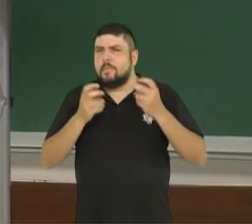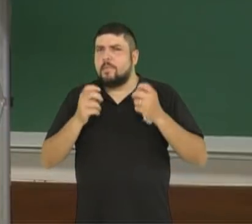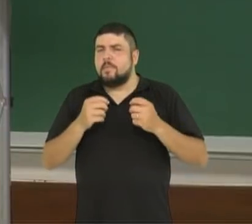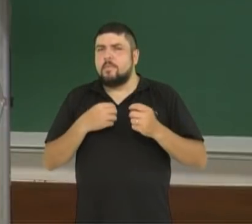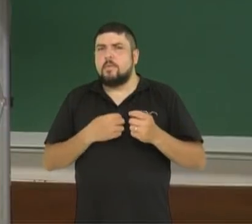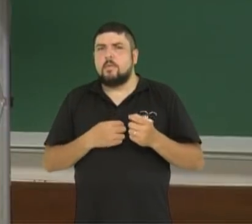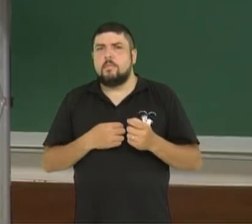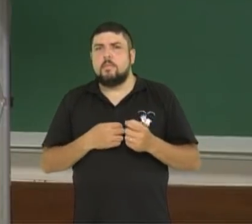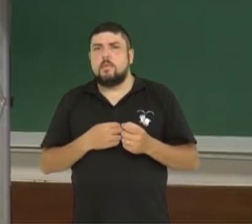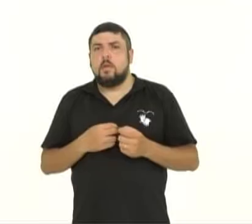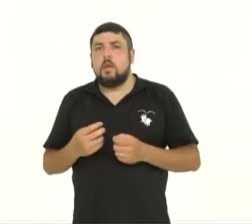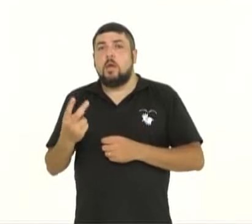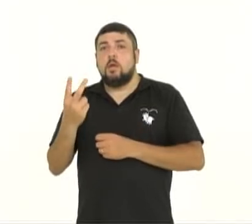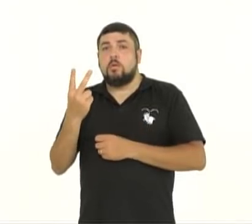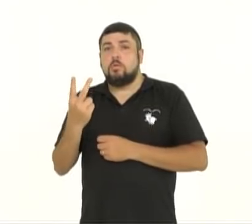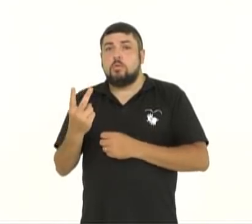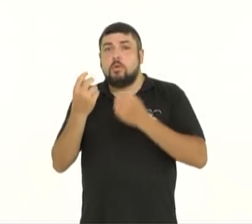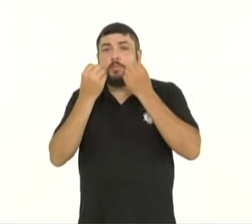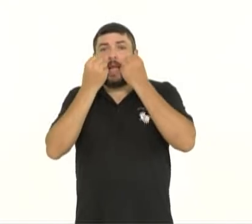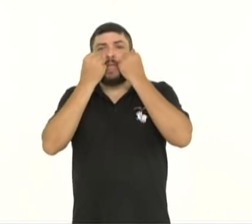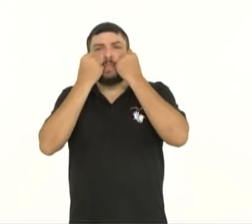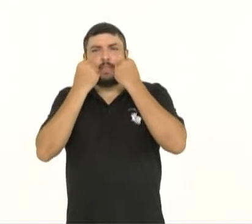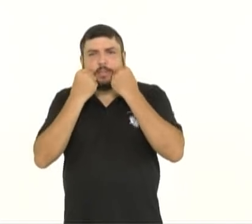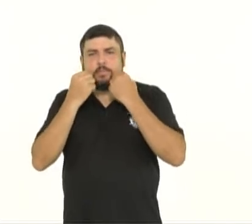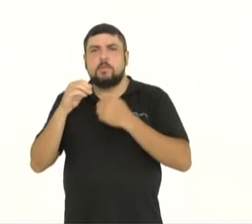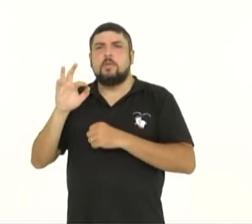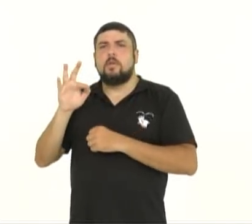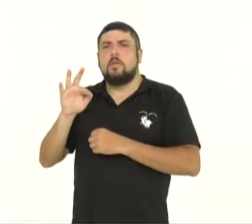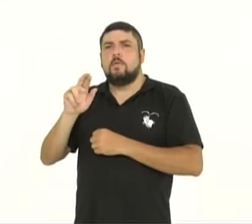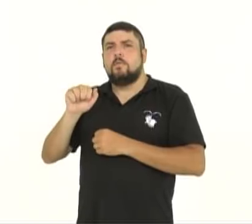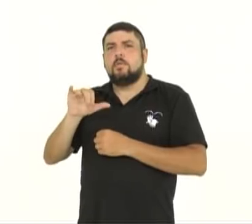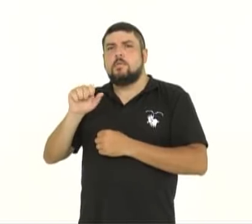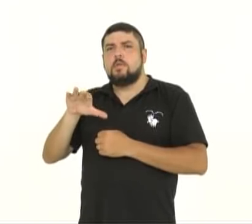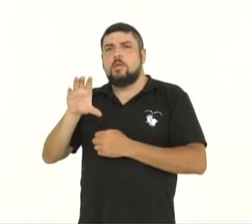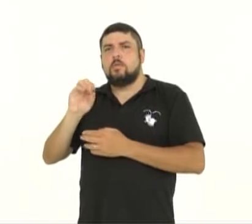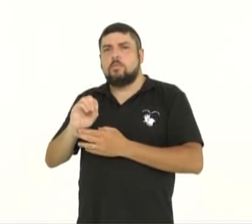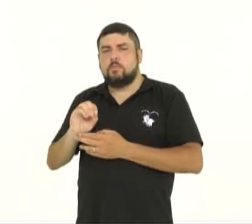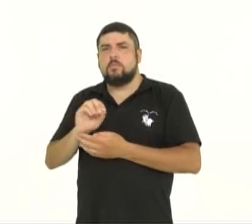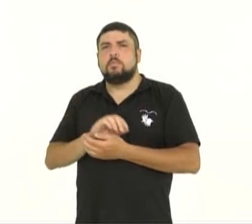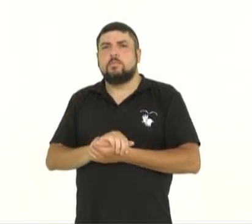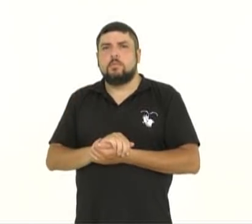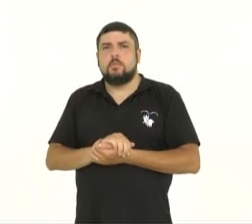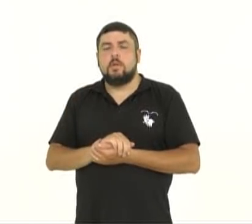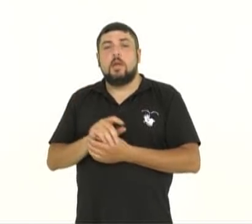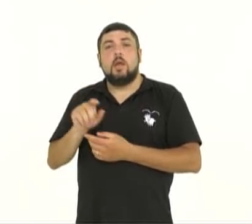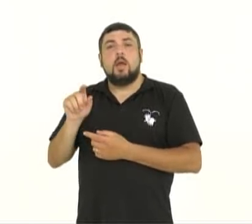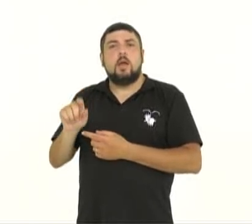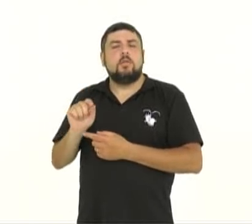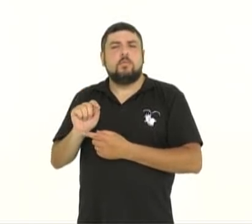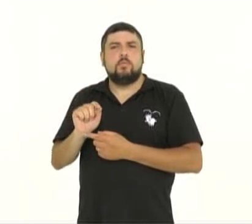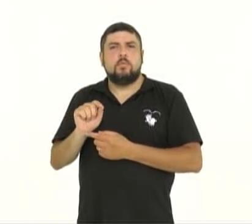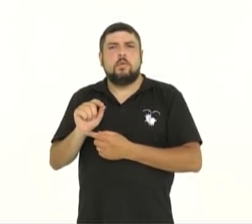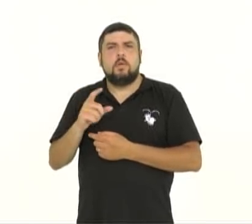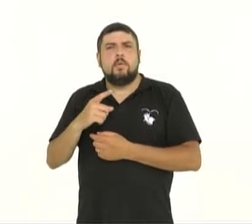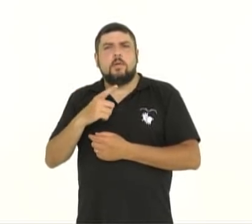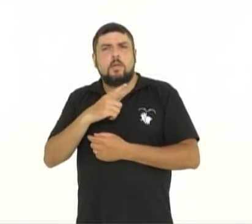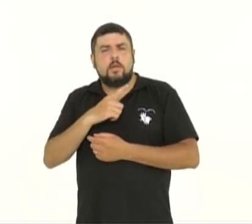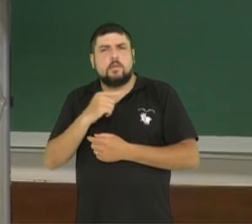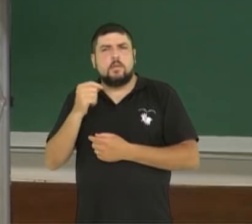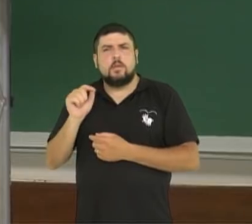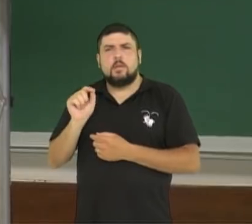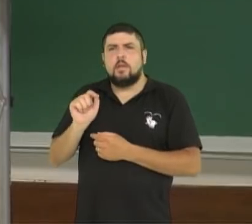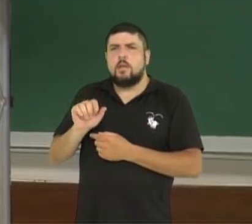2 milhos de Francisco, né? E a gente tem ali alguns elementos que constituem a linguagem não verbal,